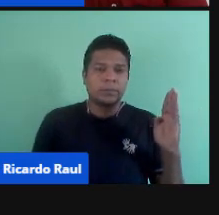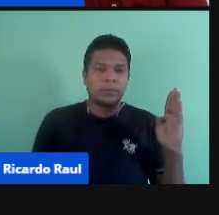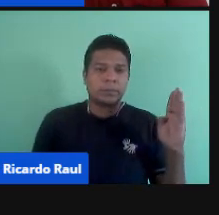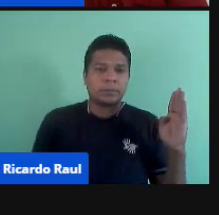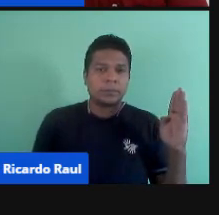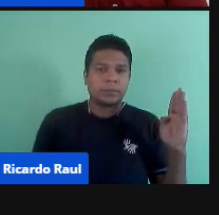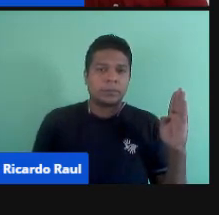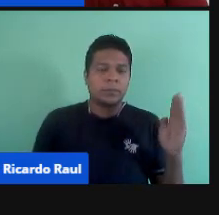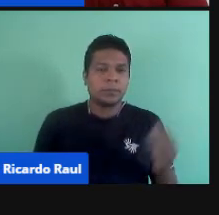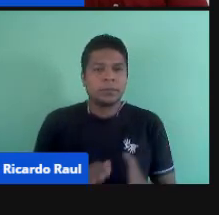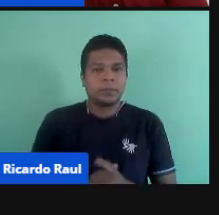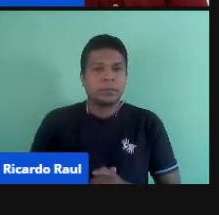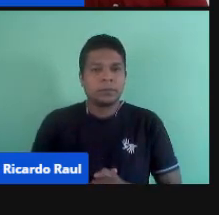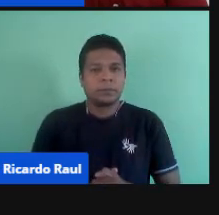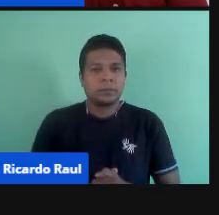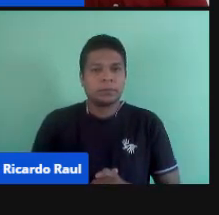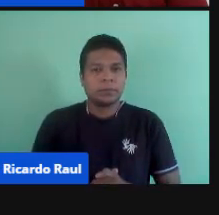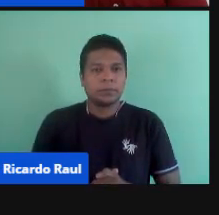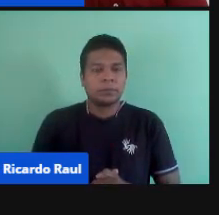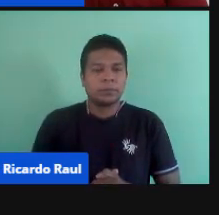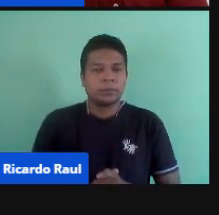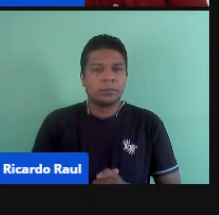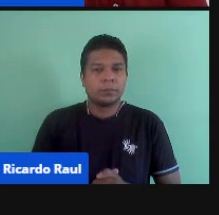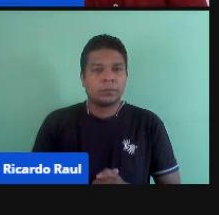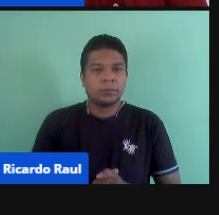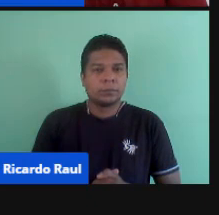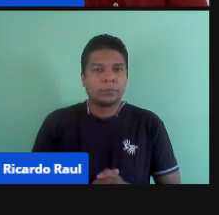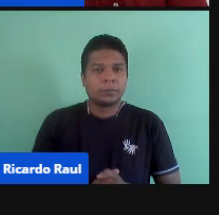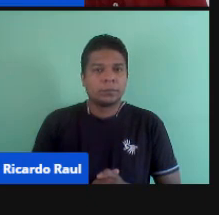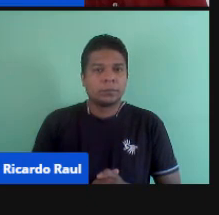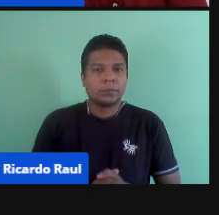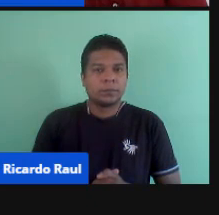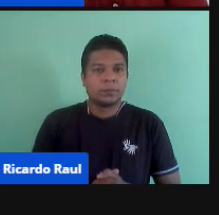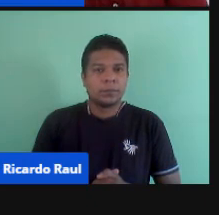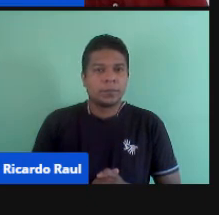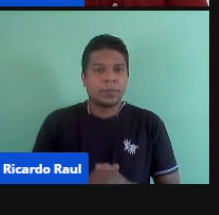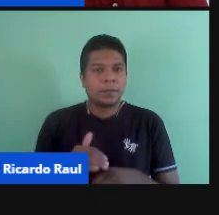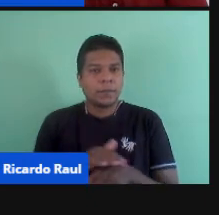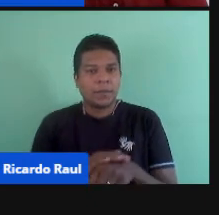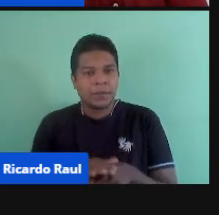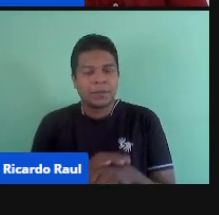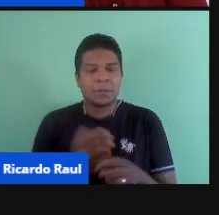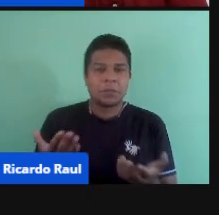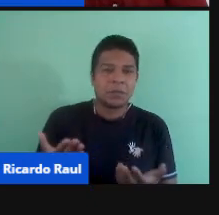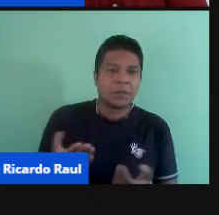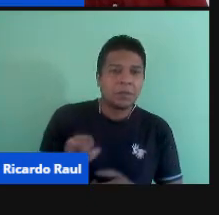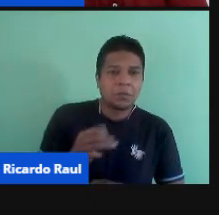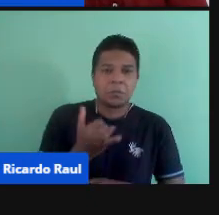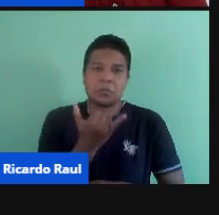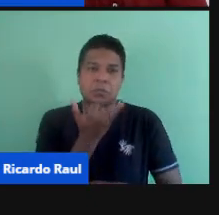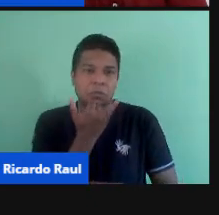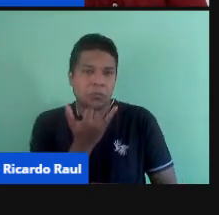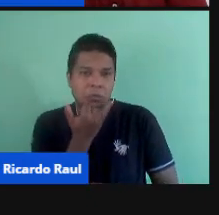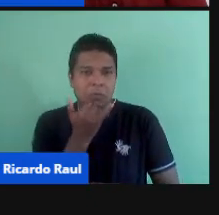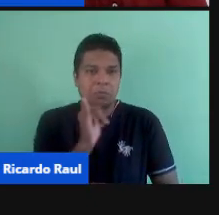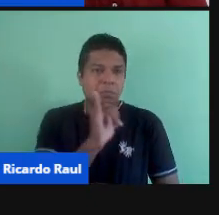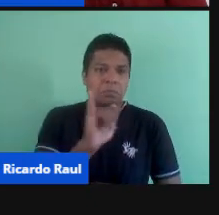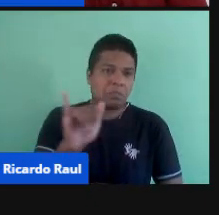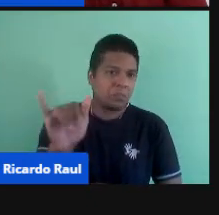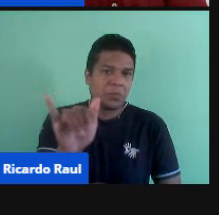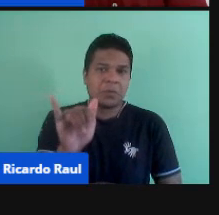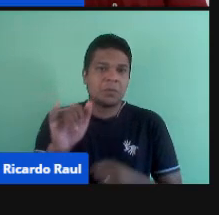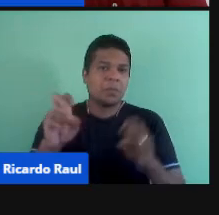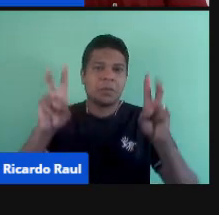rediscutir, e talvez eu me redimir de alguma coisa que eu conceituei,